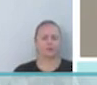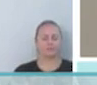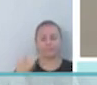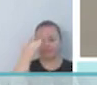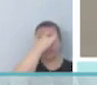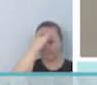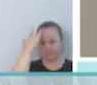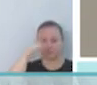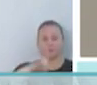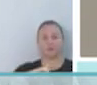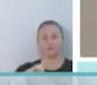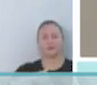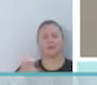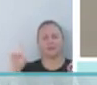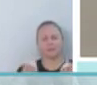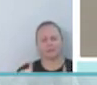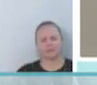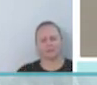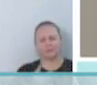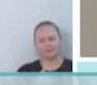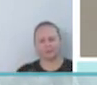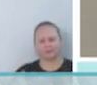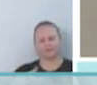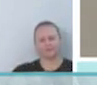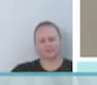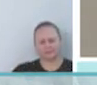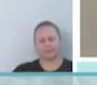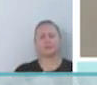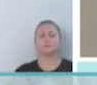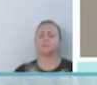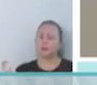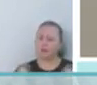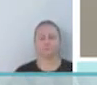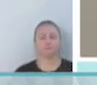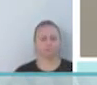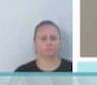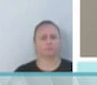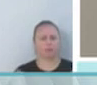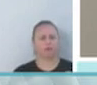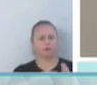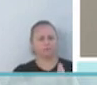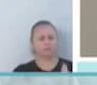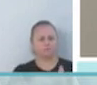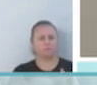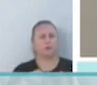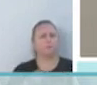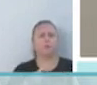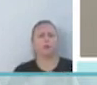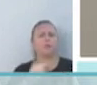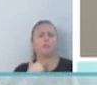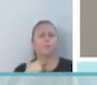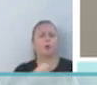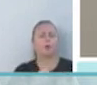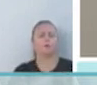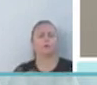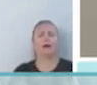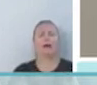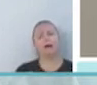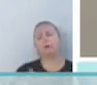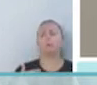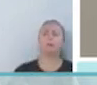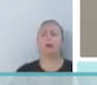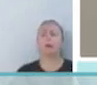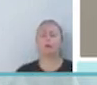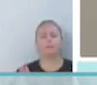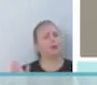jovens que tem então né Vamos tentar então eu fui até a coordenação e me inscrevi falei eu quero muito isso e eu vou tentar daí a